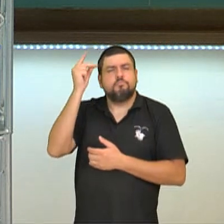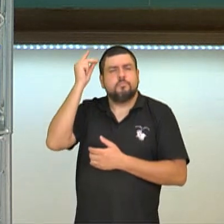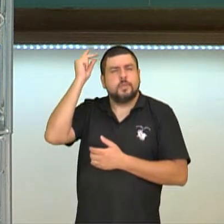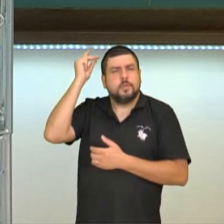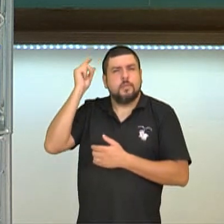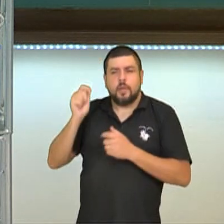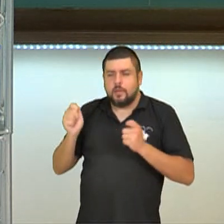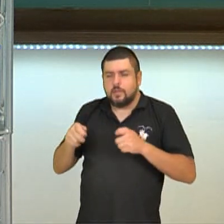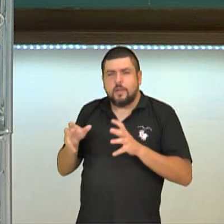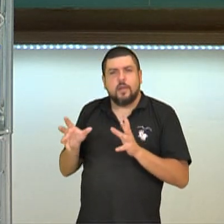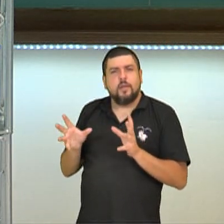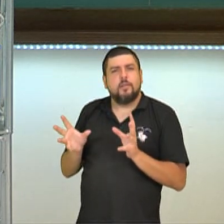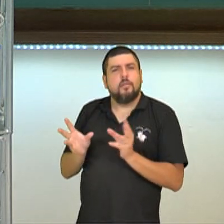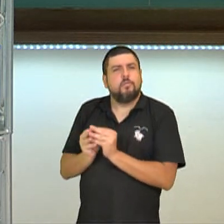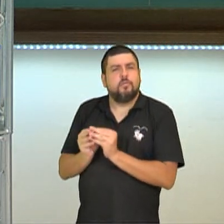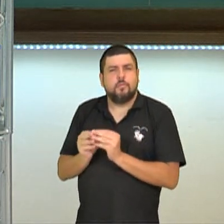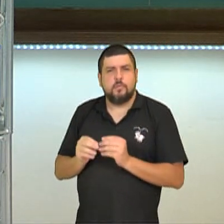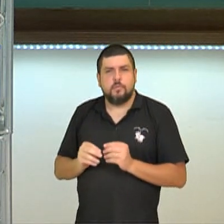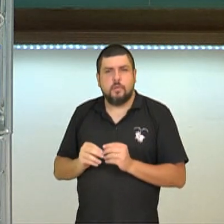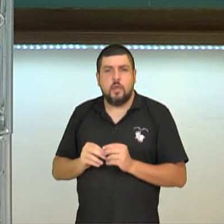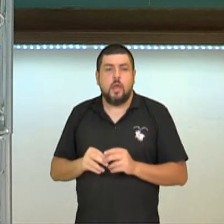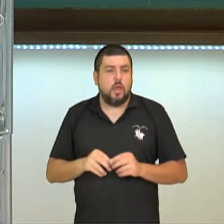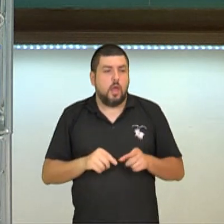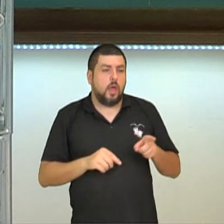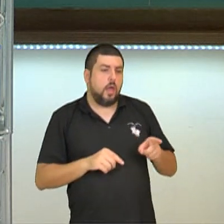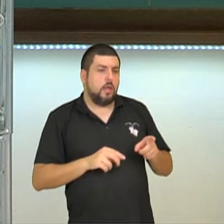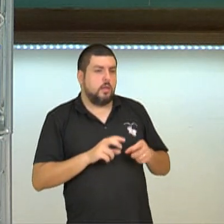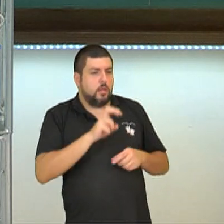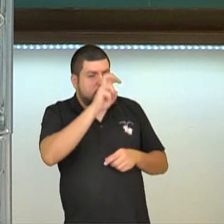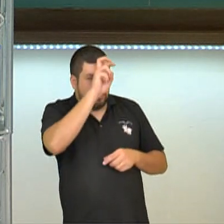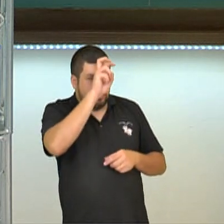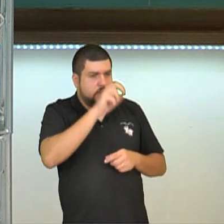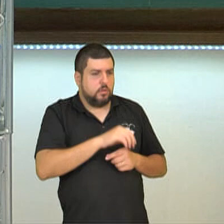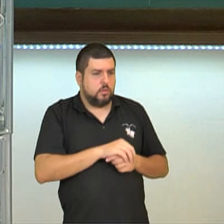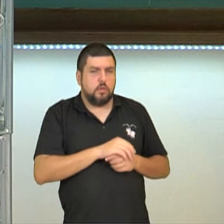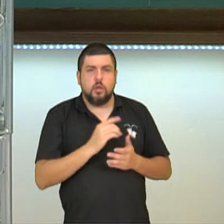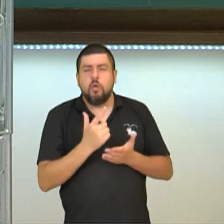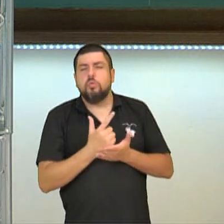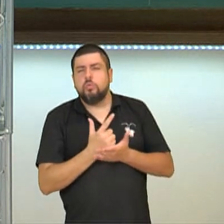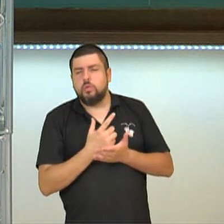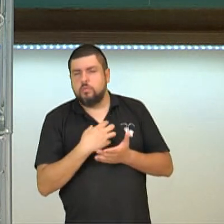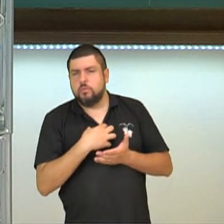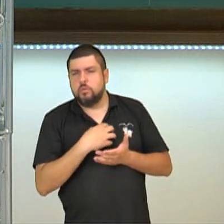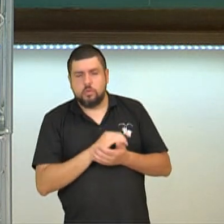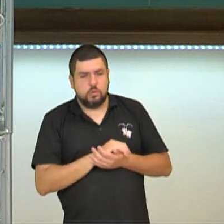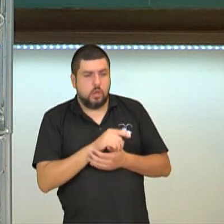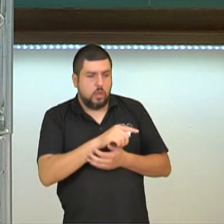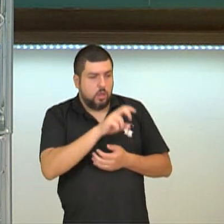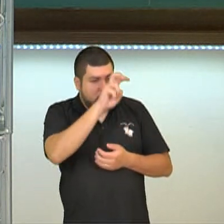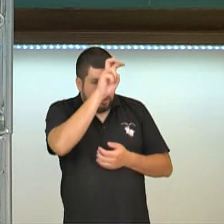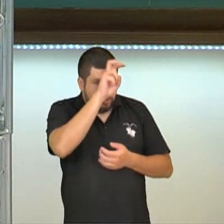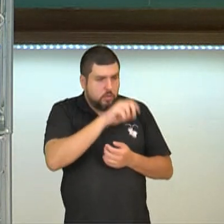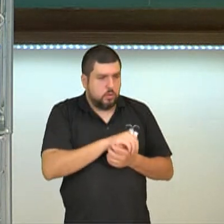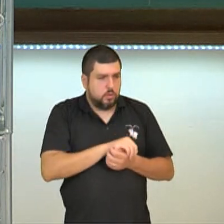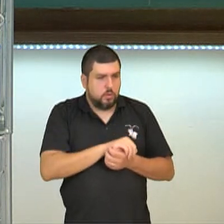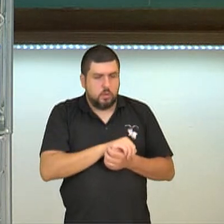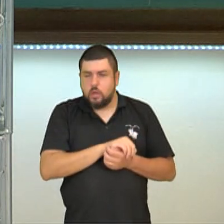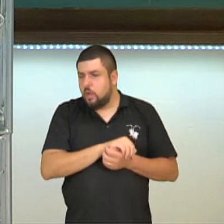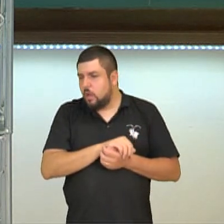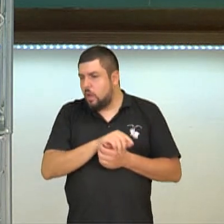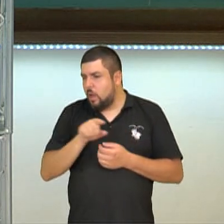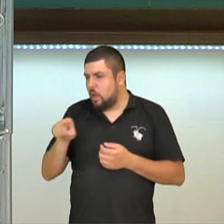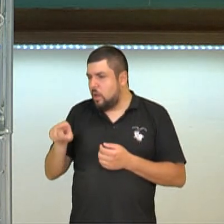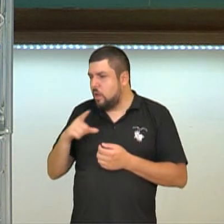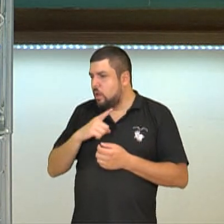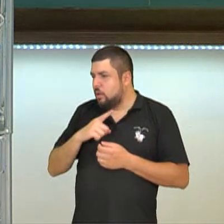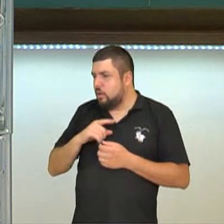resumível, né? Como se fosse assim, olha, tem o Egito, aí depois do Egito tem a Grécia, para não dizer que não tem os fenícios, os hebreus,